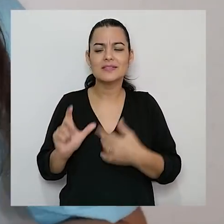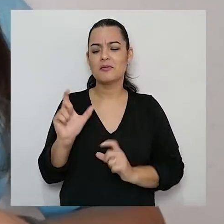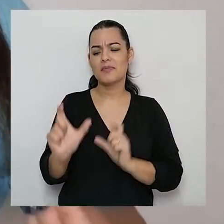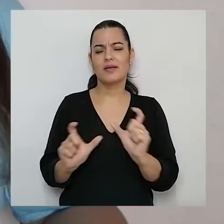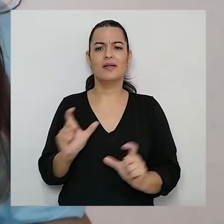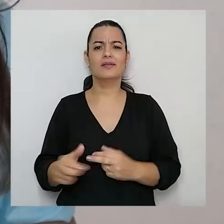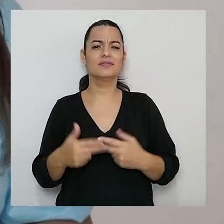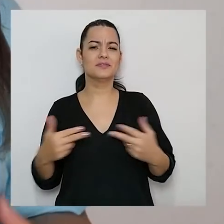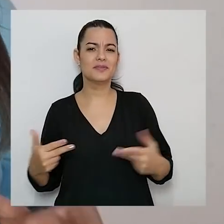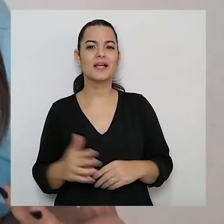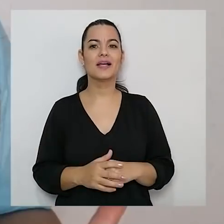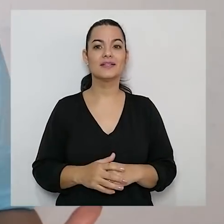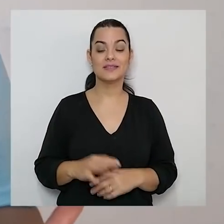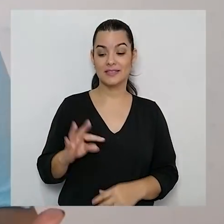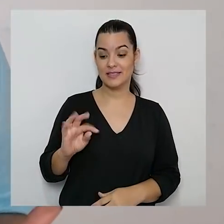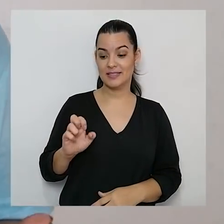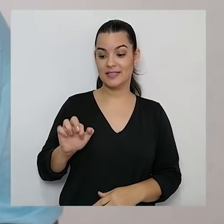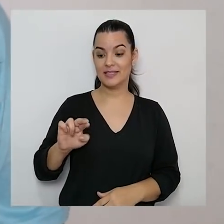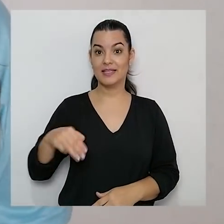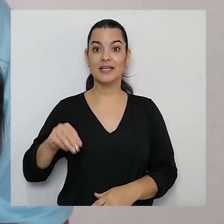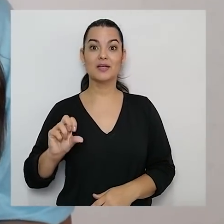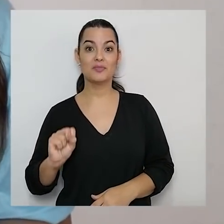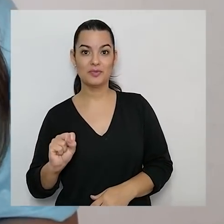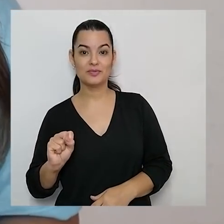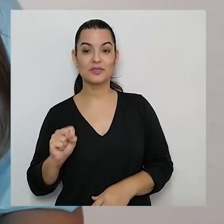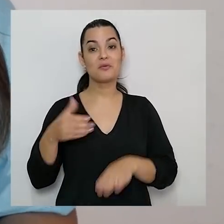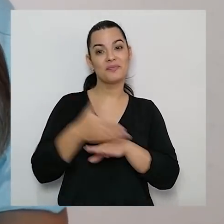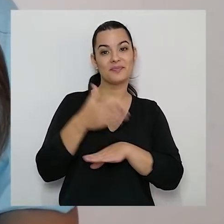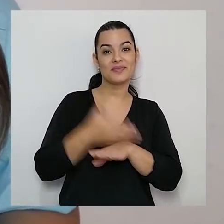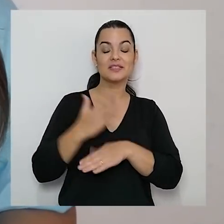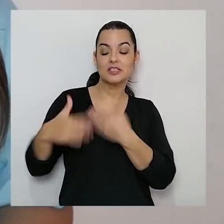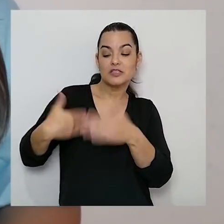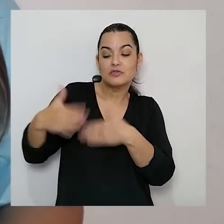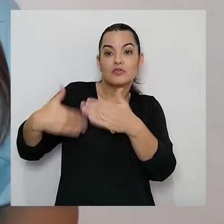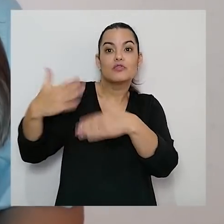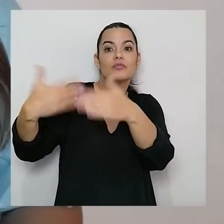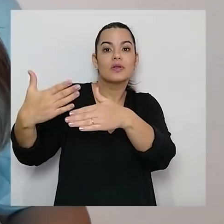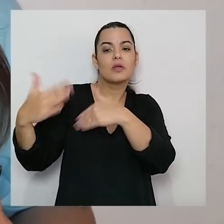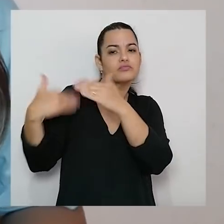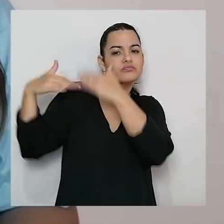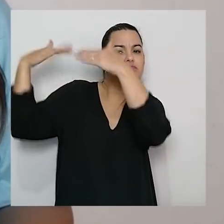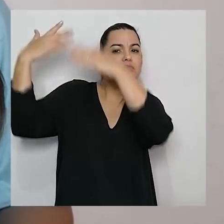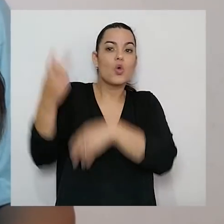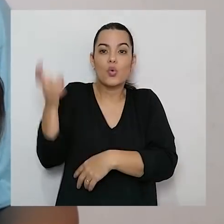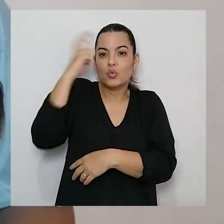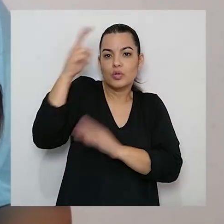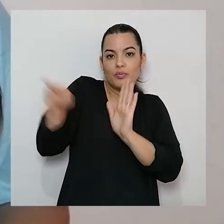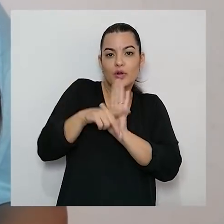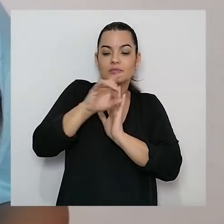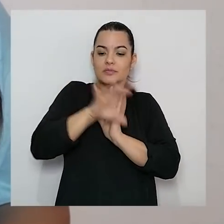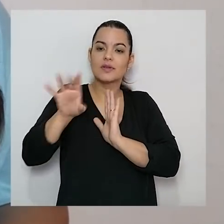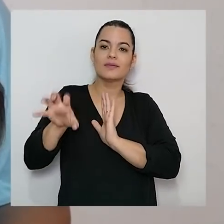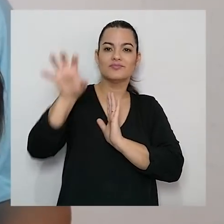do desenvolvimento, da cultura dessas regiões. E, da mesma forma, isso acontece quando